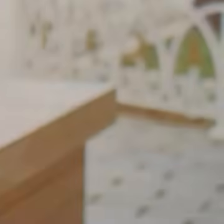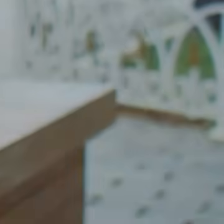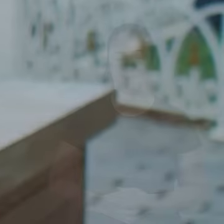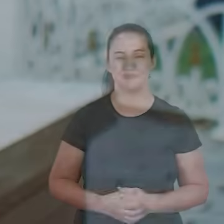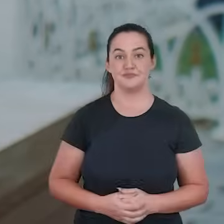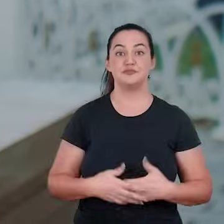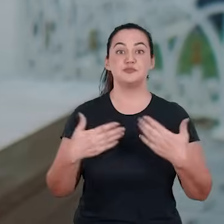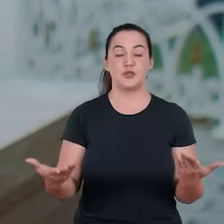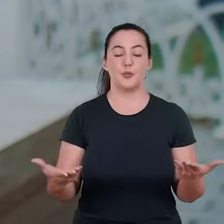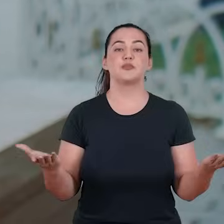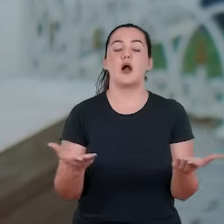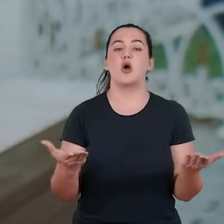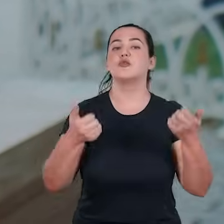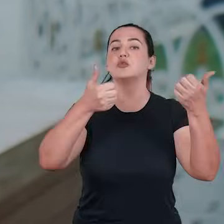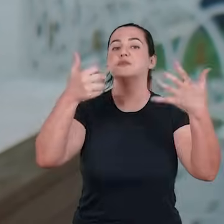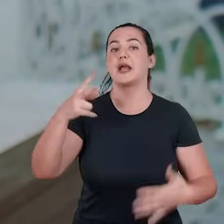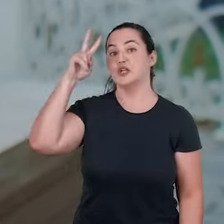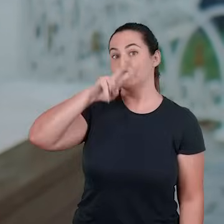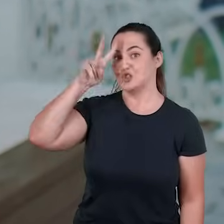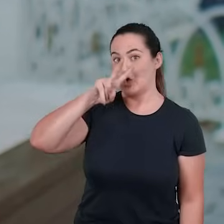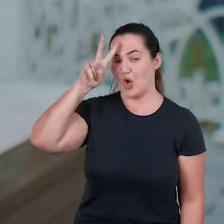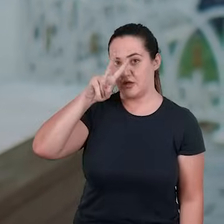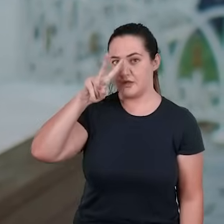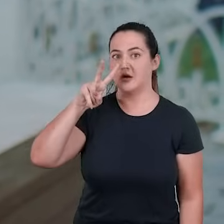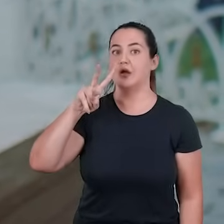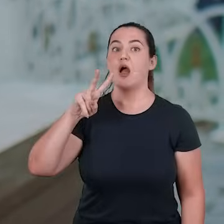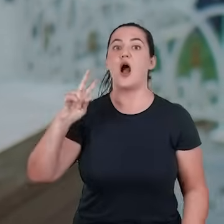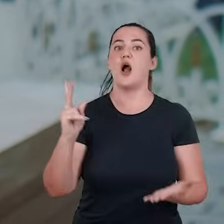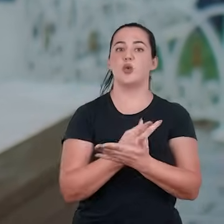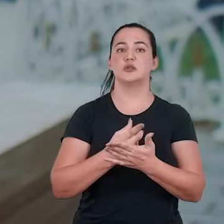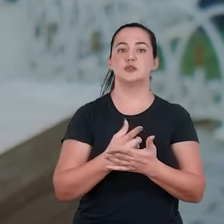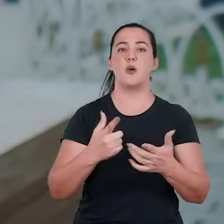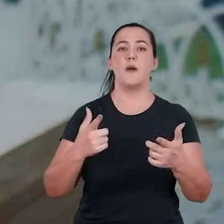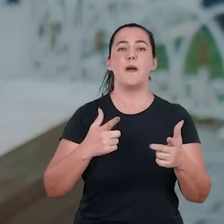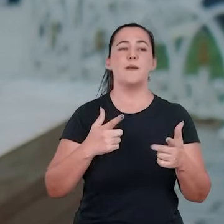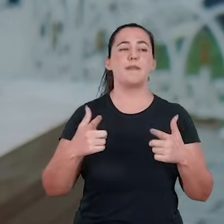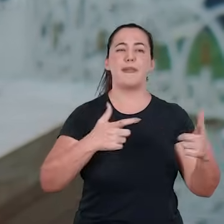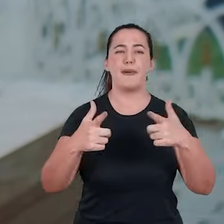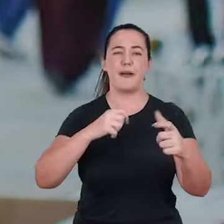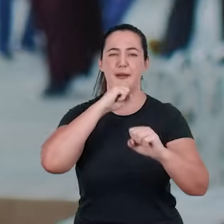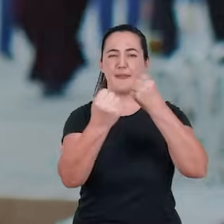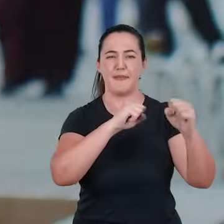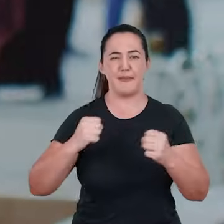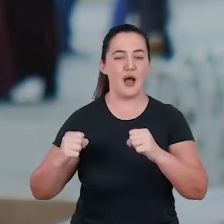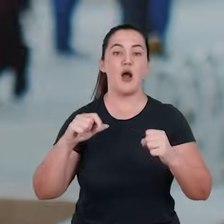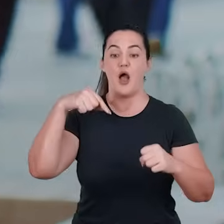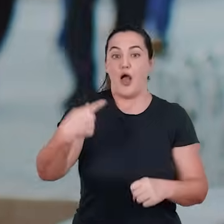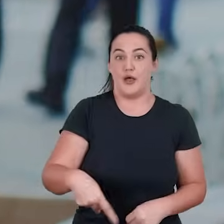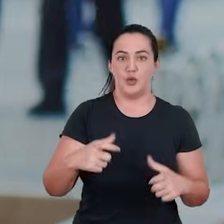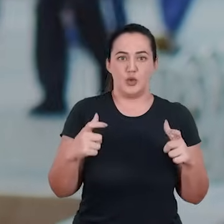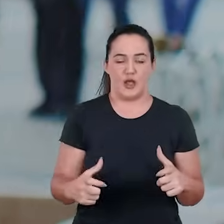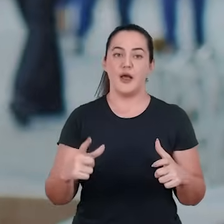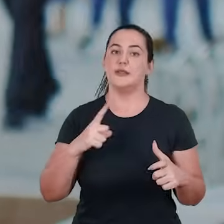Bom, então agora vamos à história que eu anunciei para vocês do massacre que houve nesse lugar aqui. Você se lembra, tem